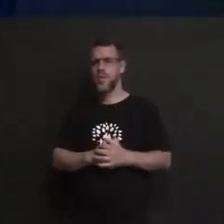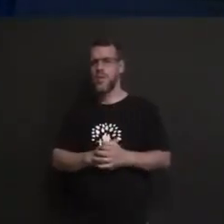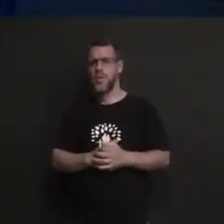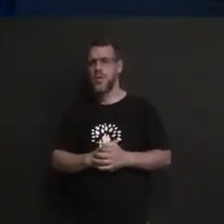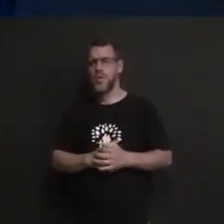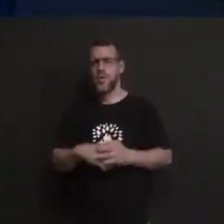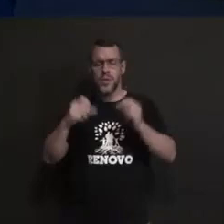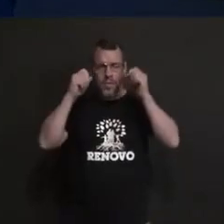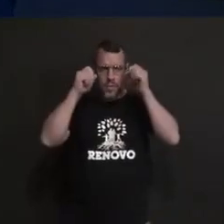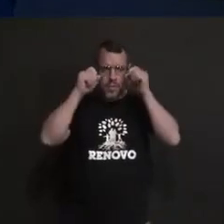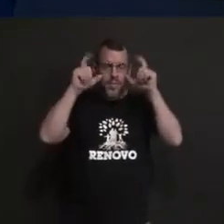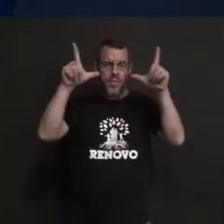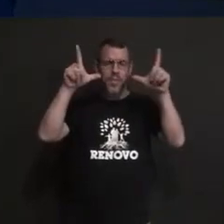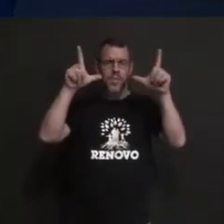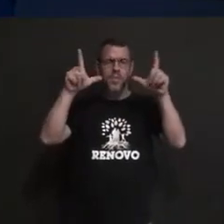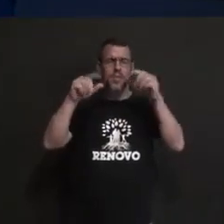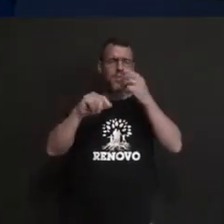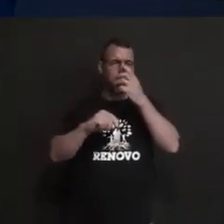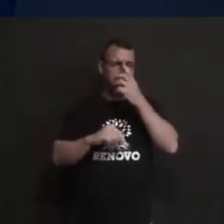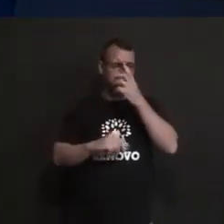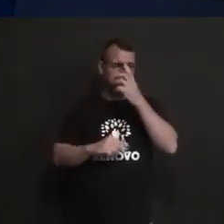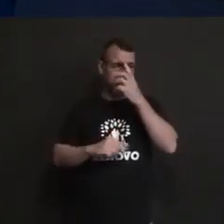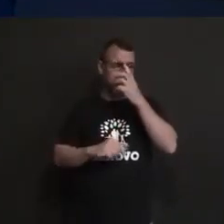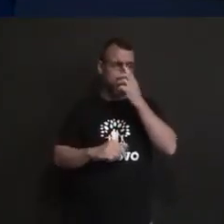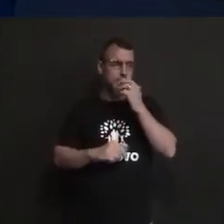Desperta, desperta.